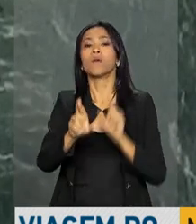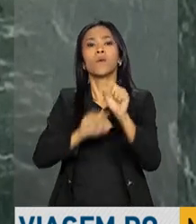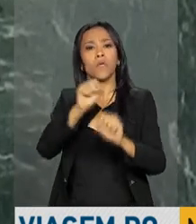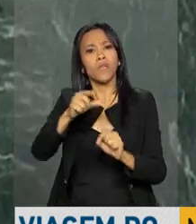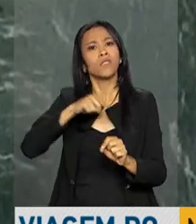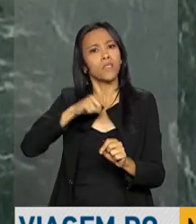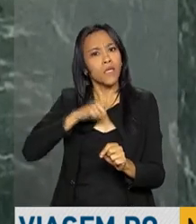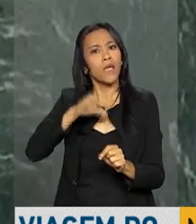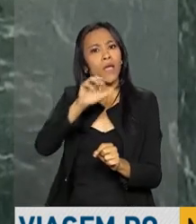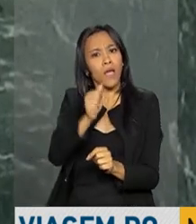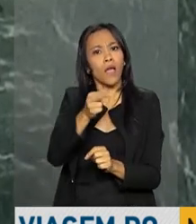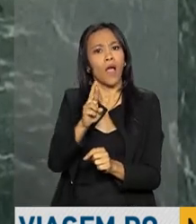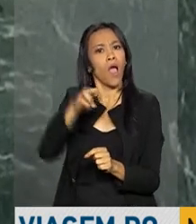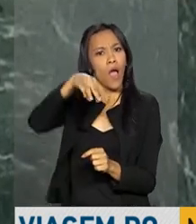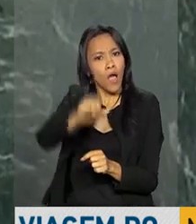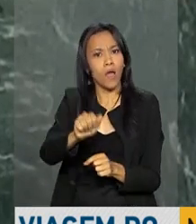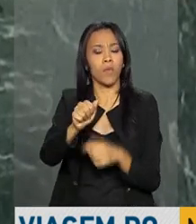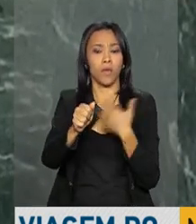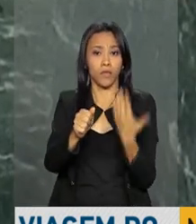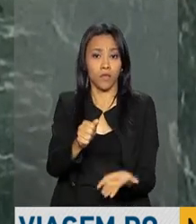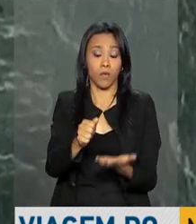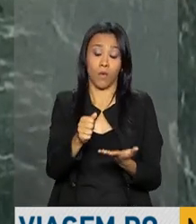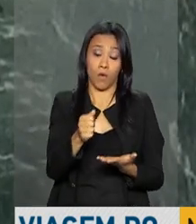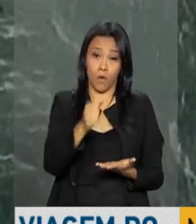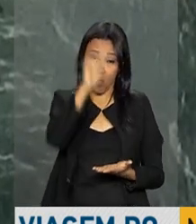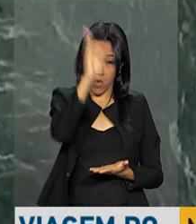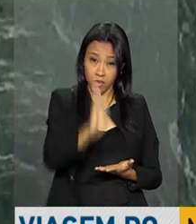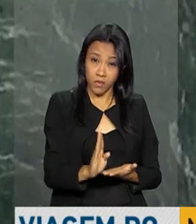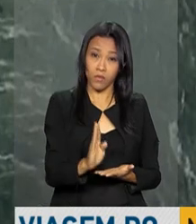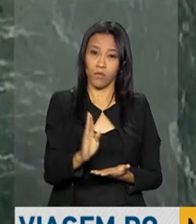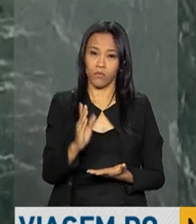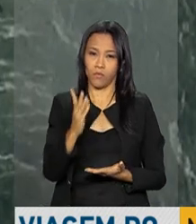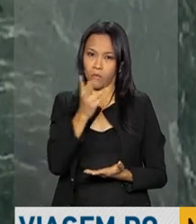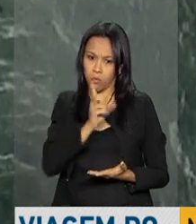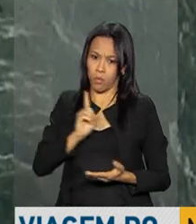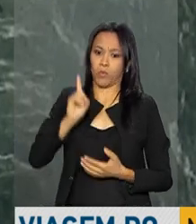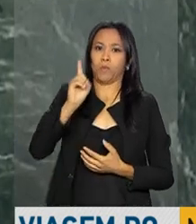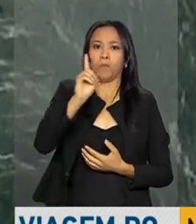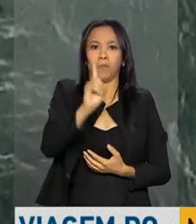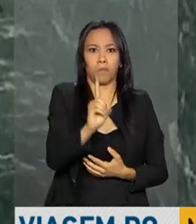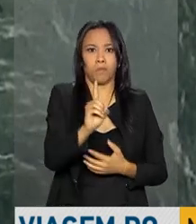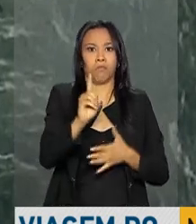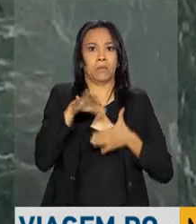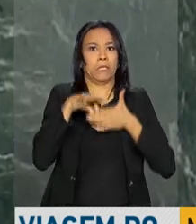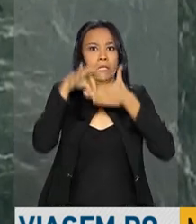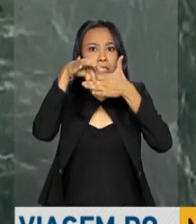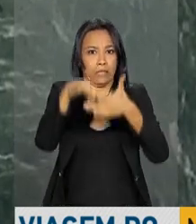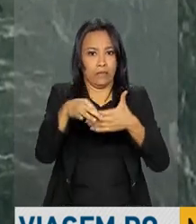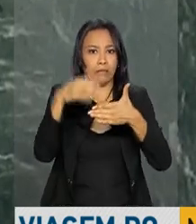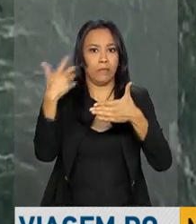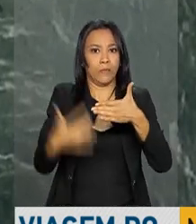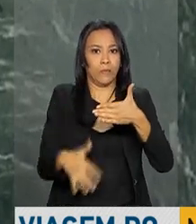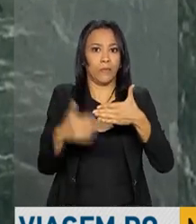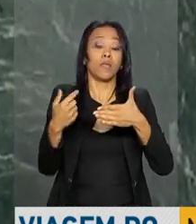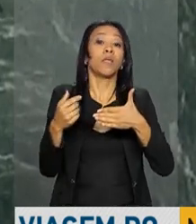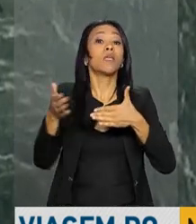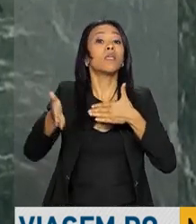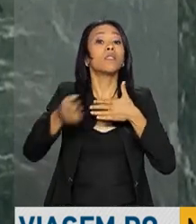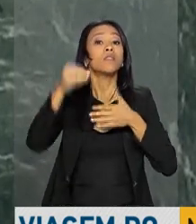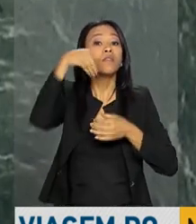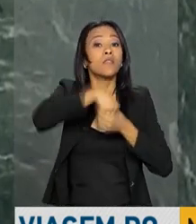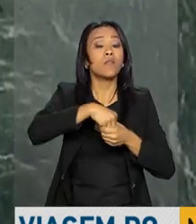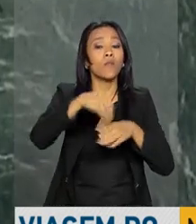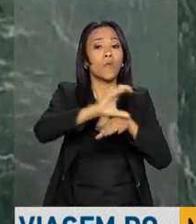armas nucleares. O Brasil pronuncia-se com a autoridade de um país cuja própria